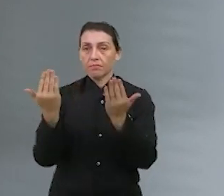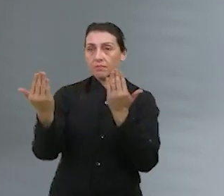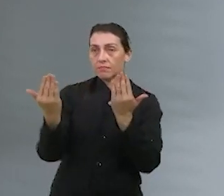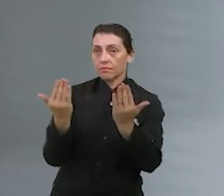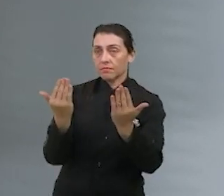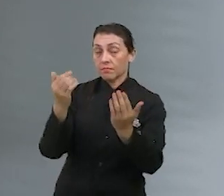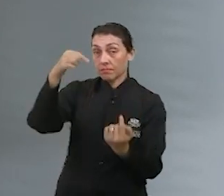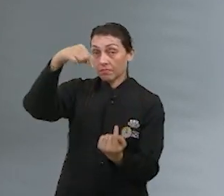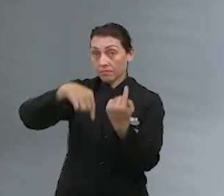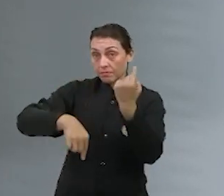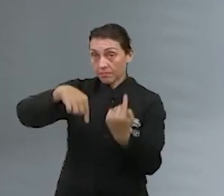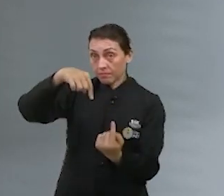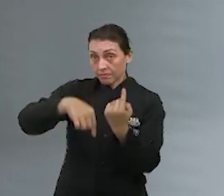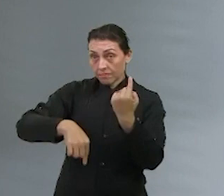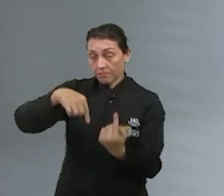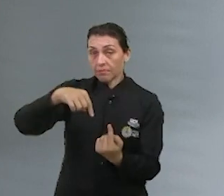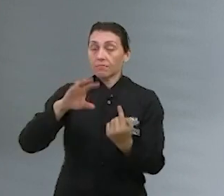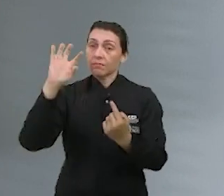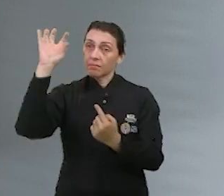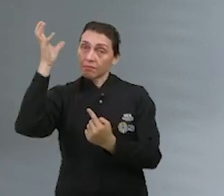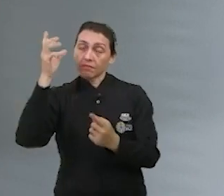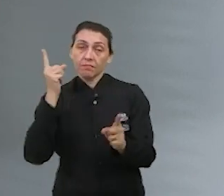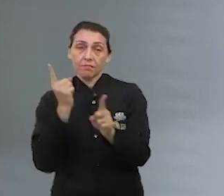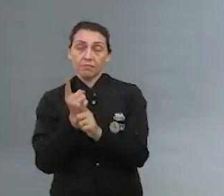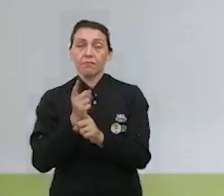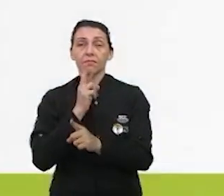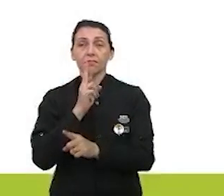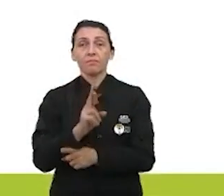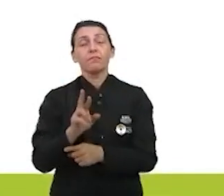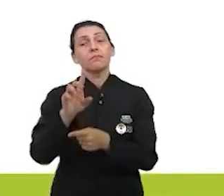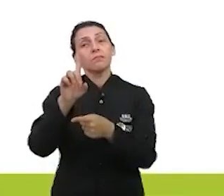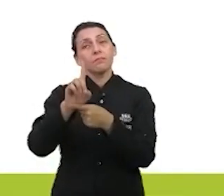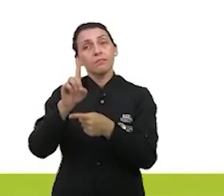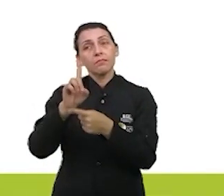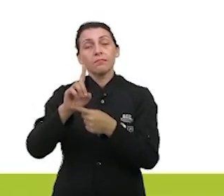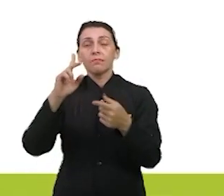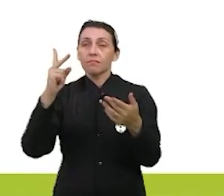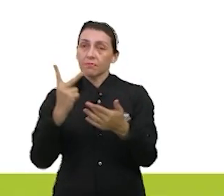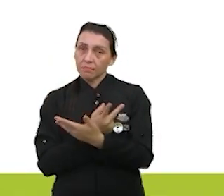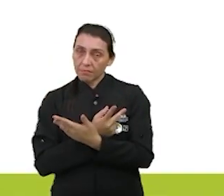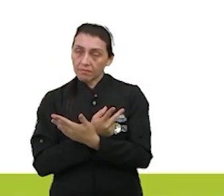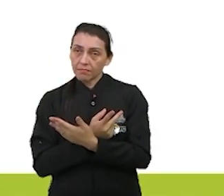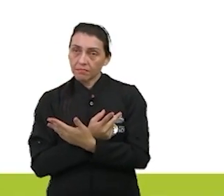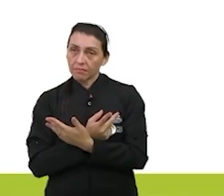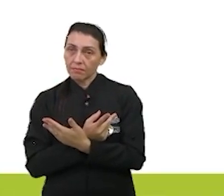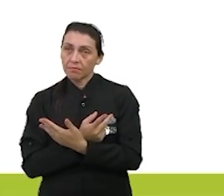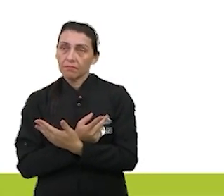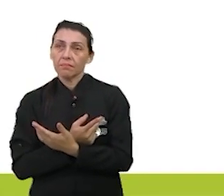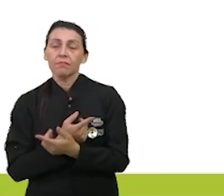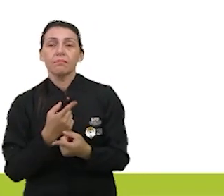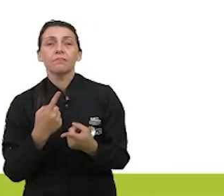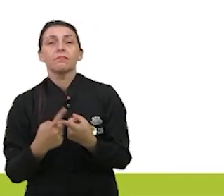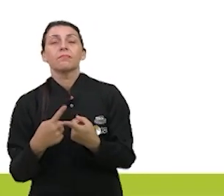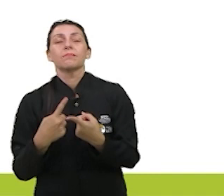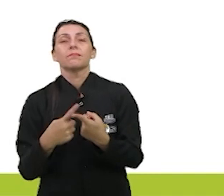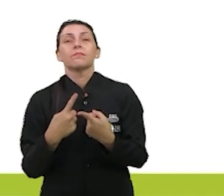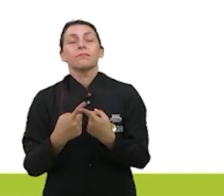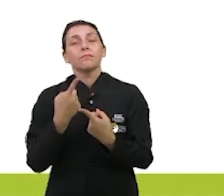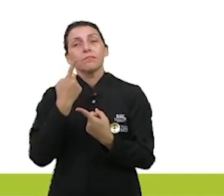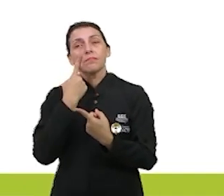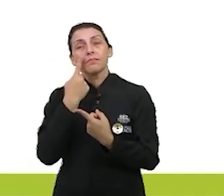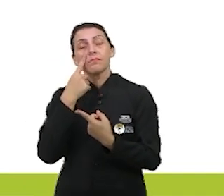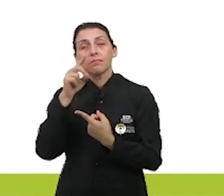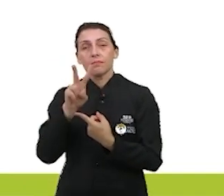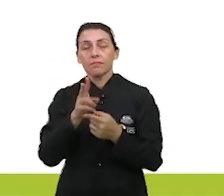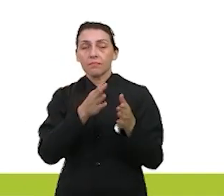lâmpada. Olha aí, achamos a nossa resposta. A D, errado, né? Porque, olha lá, V